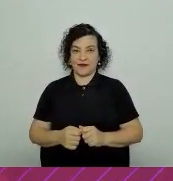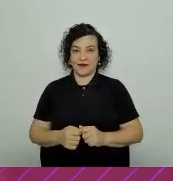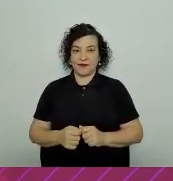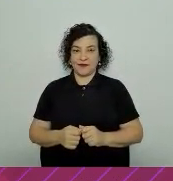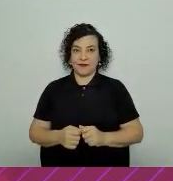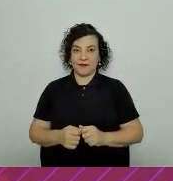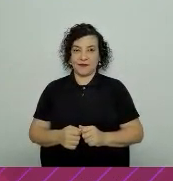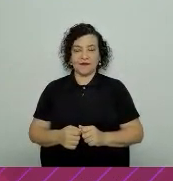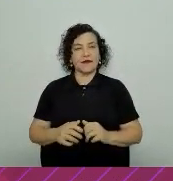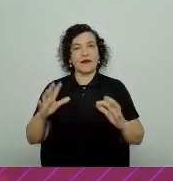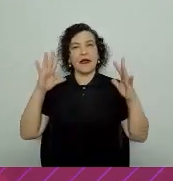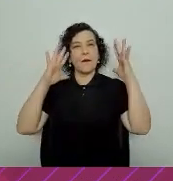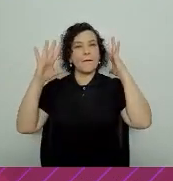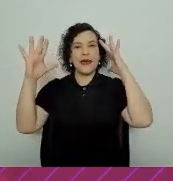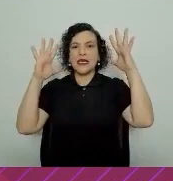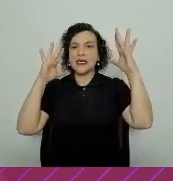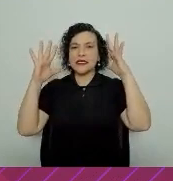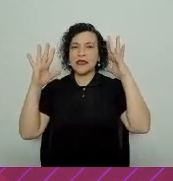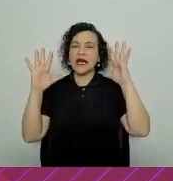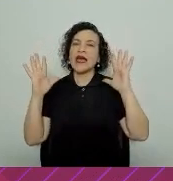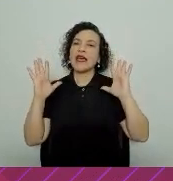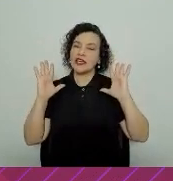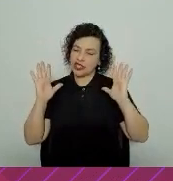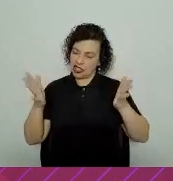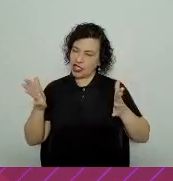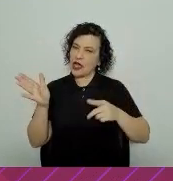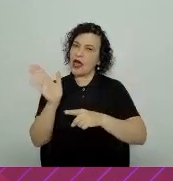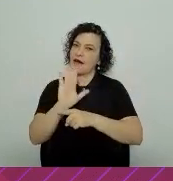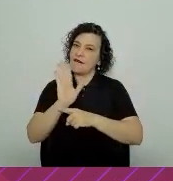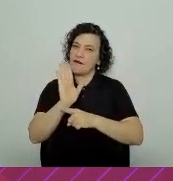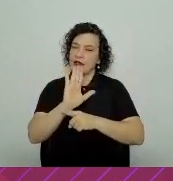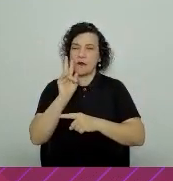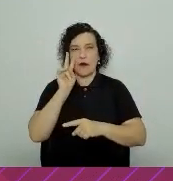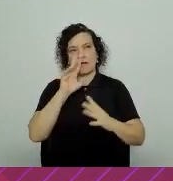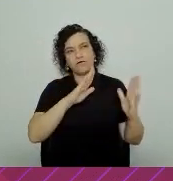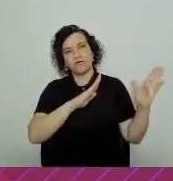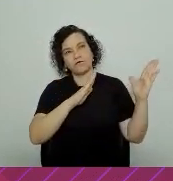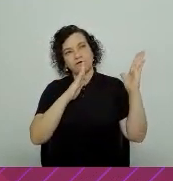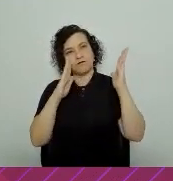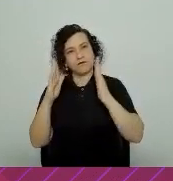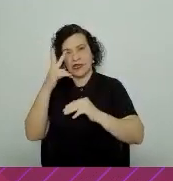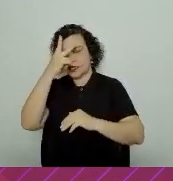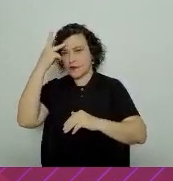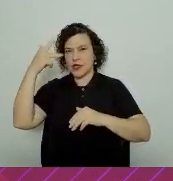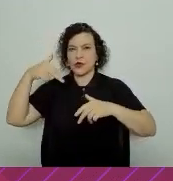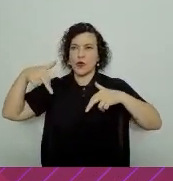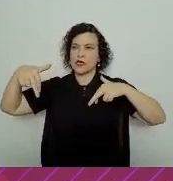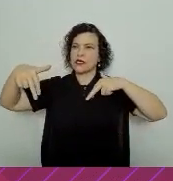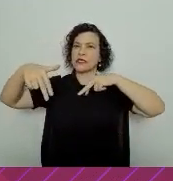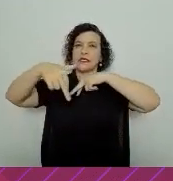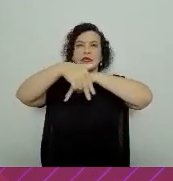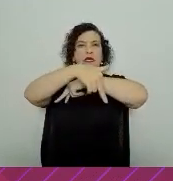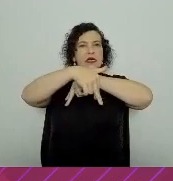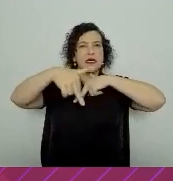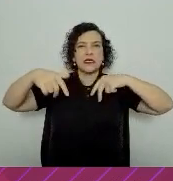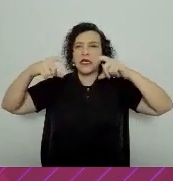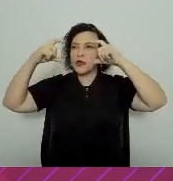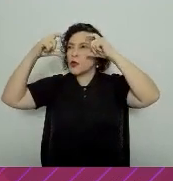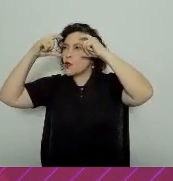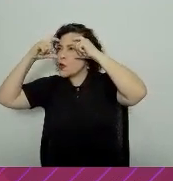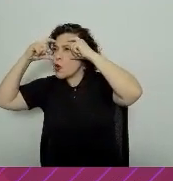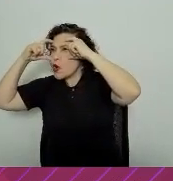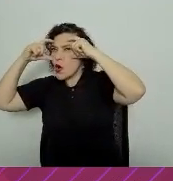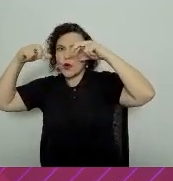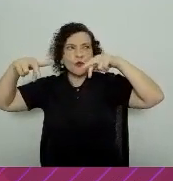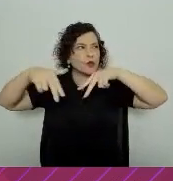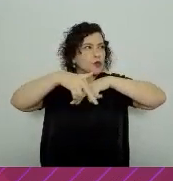e pensar assim né todo mundo assim eu assisti o filme né e as pessoas toda andando na rua com óculos né para lá e para cá Será que nós